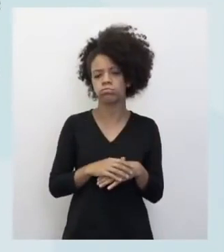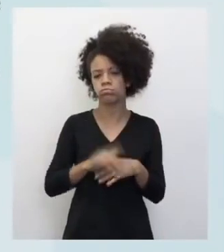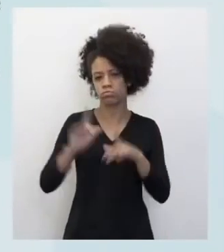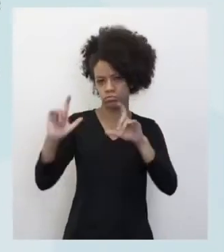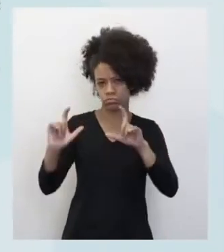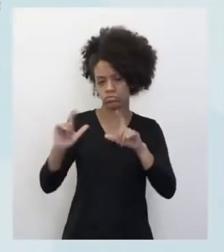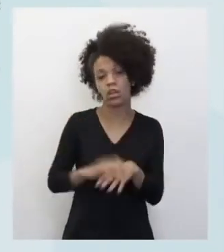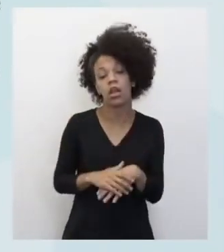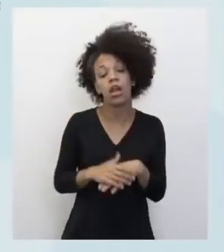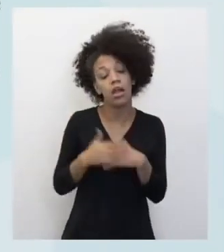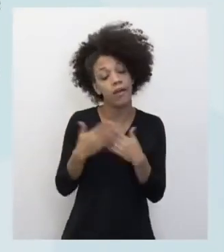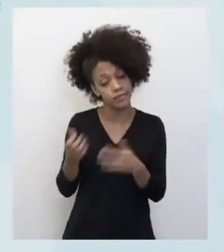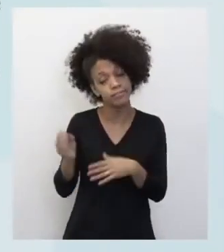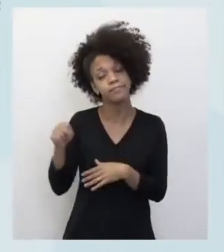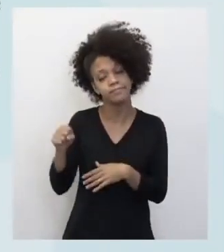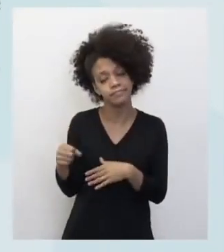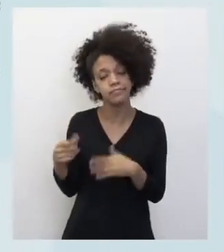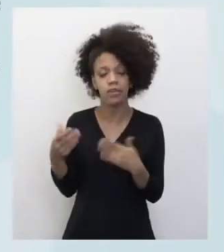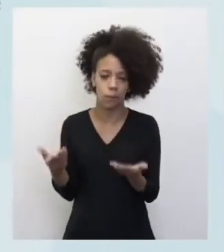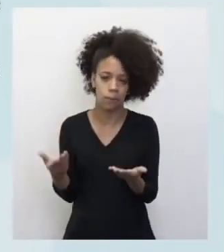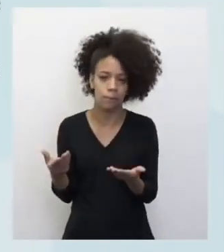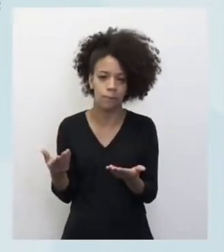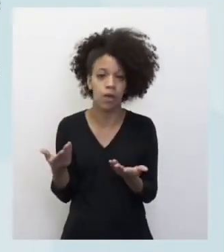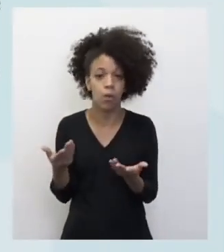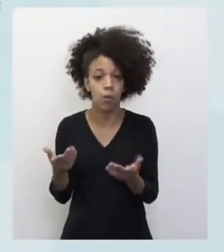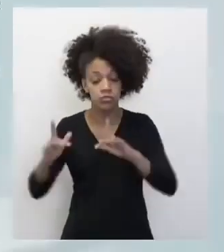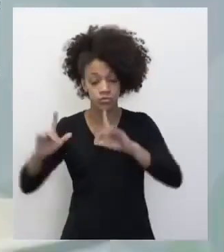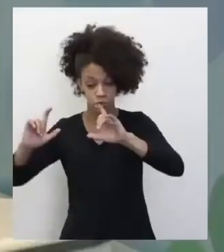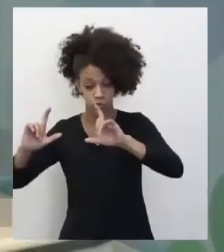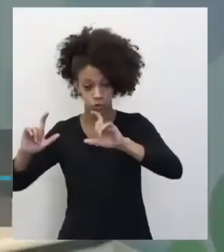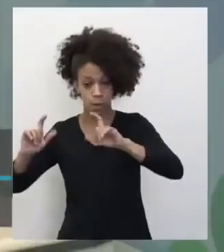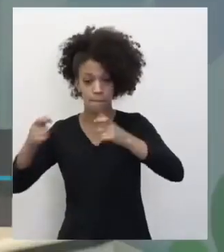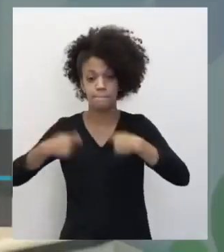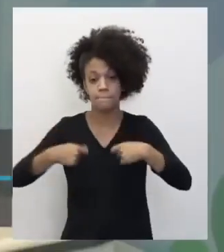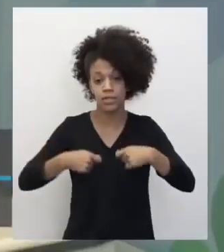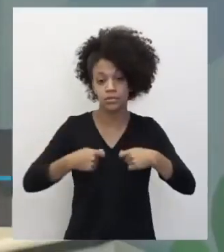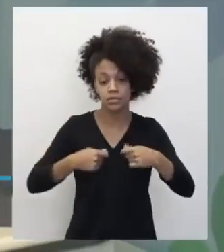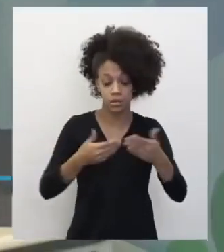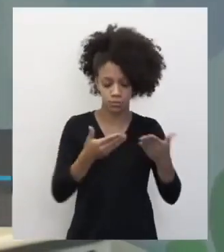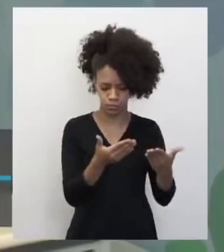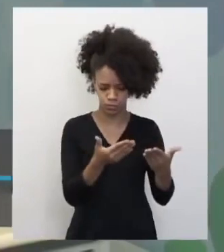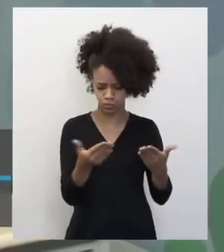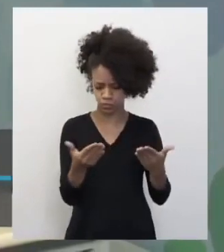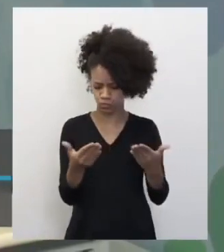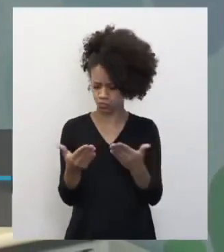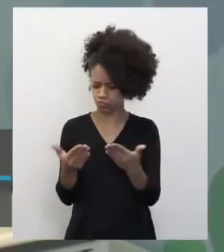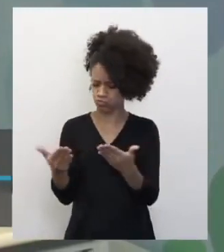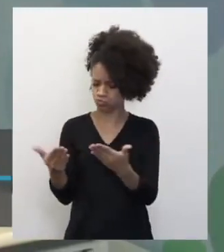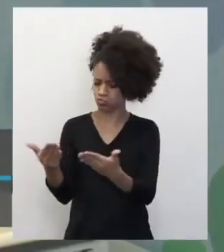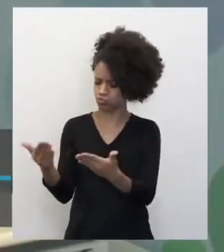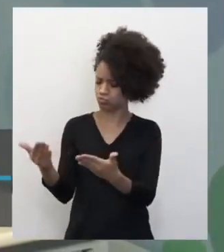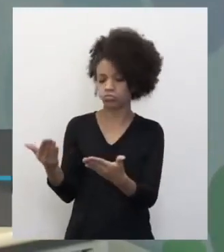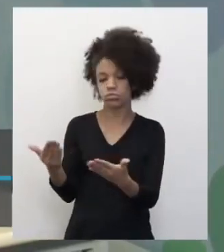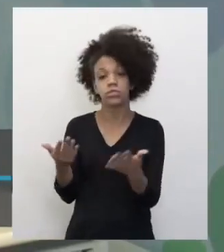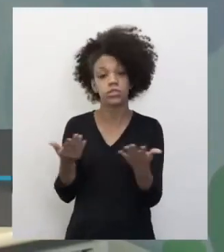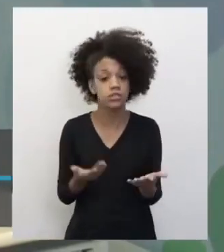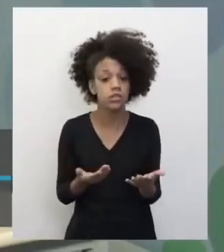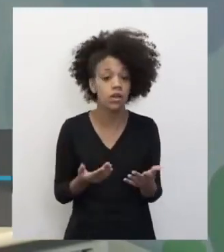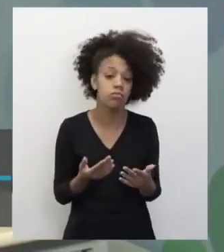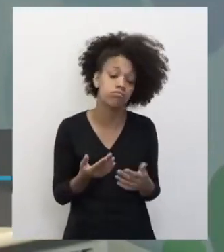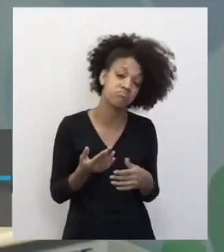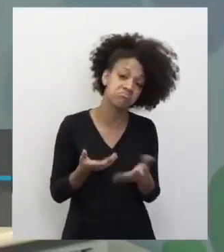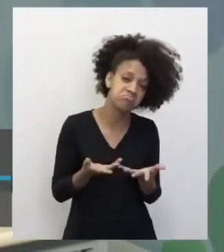de aí aparecer você um tem que, coqueiro aí. quando você fotografa, você tem que analisar tudo isso. Tá. É igual, tem hora que